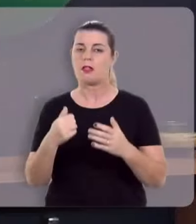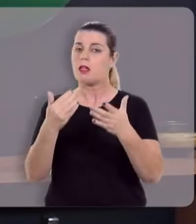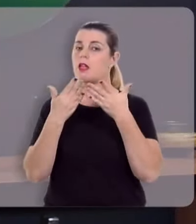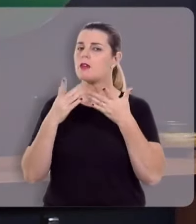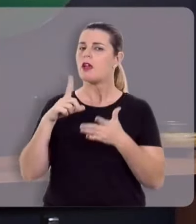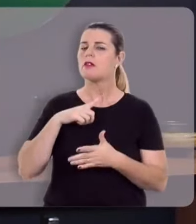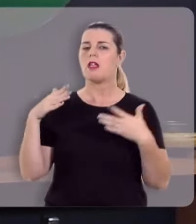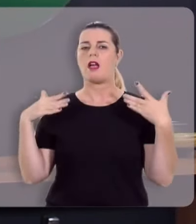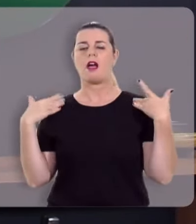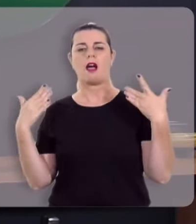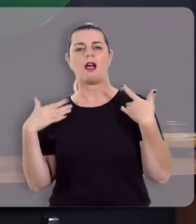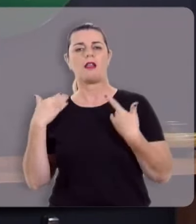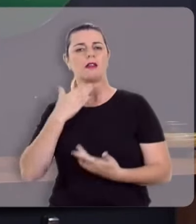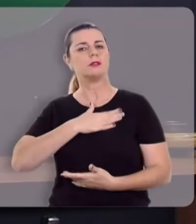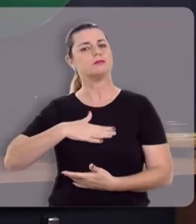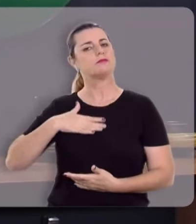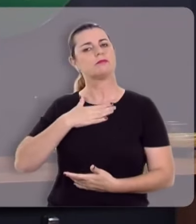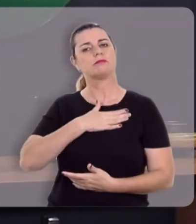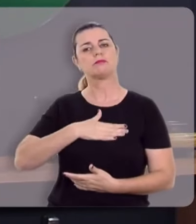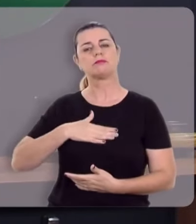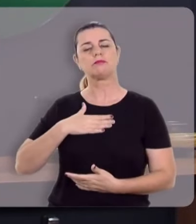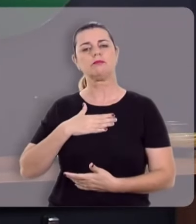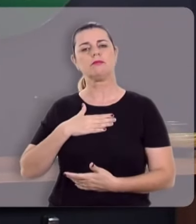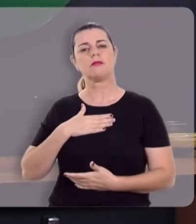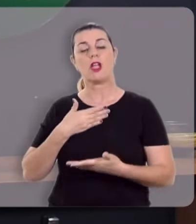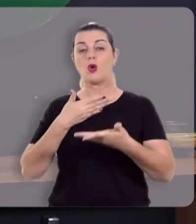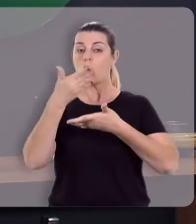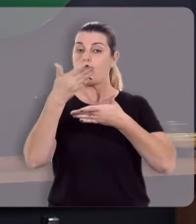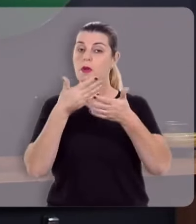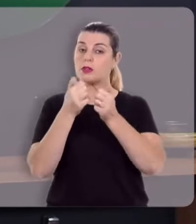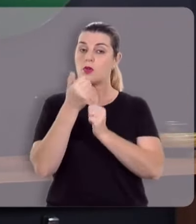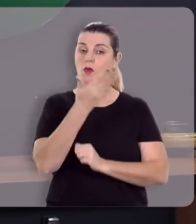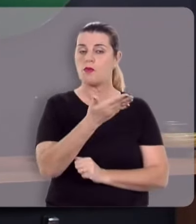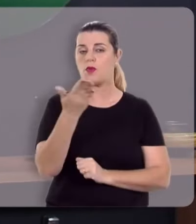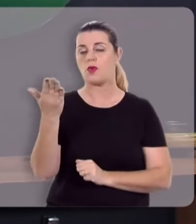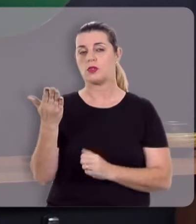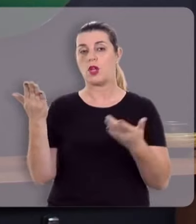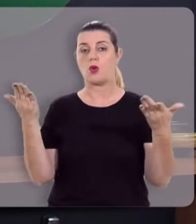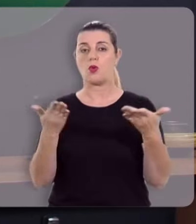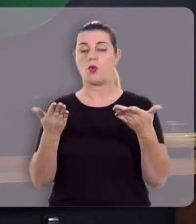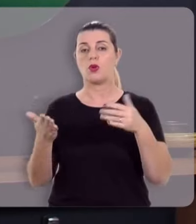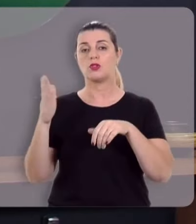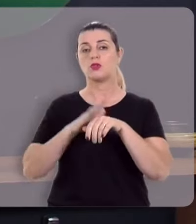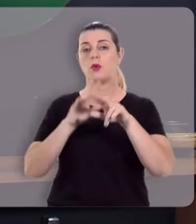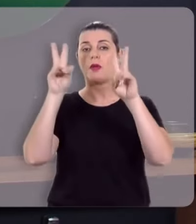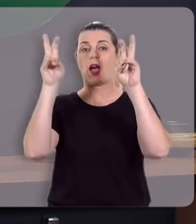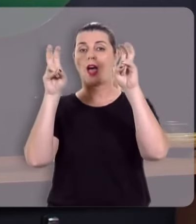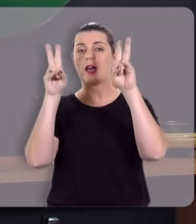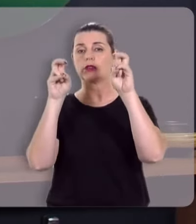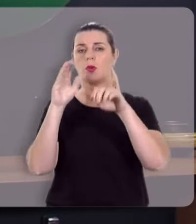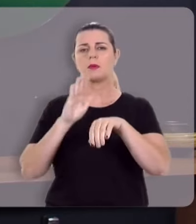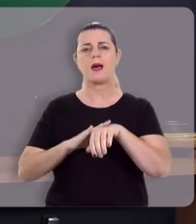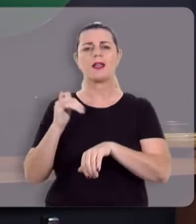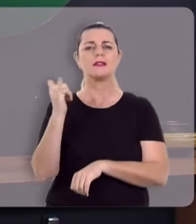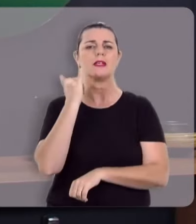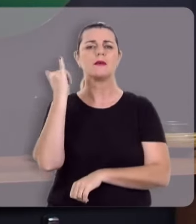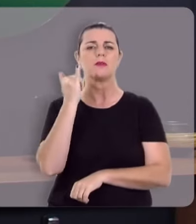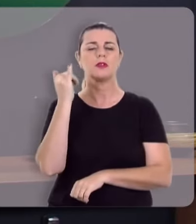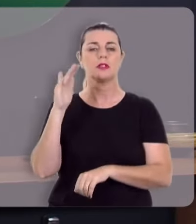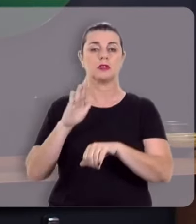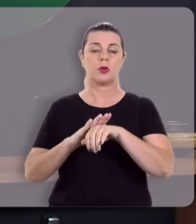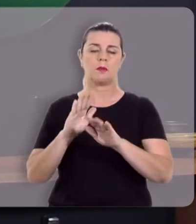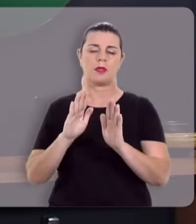Eu quero ter a alegria e o privilégio de compartilhar com você hoje sobre um dos assuntos mais importantes